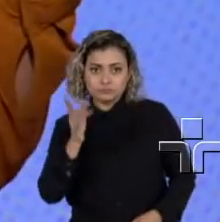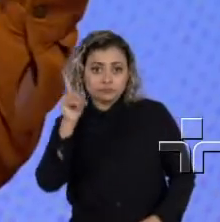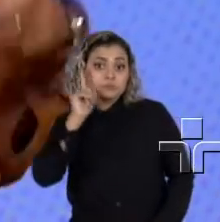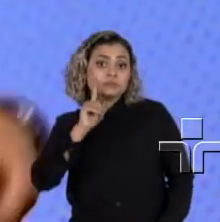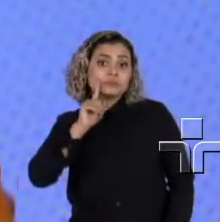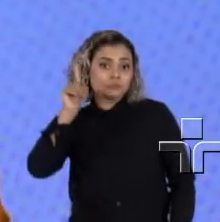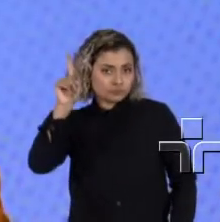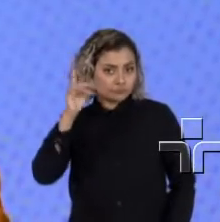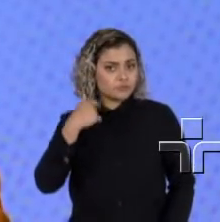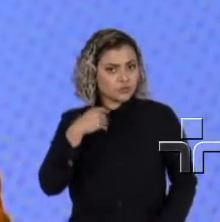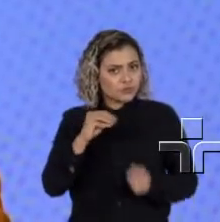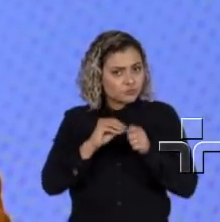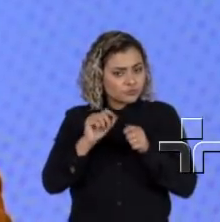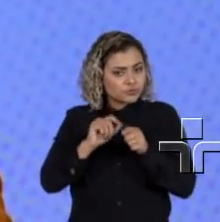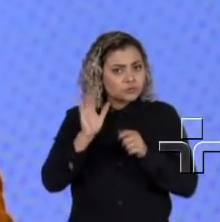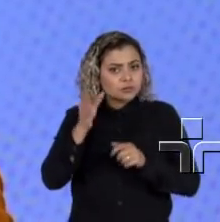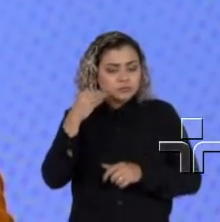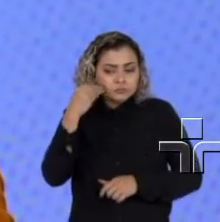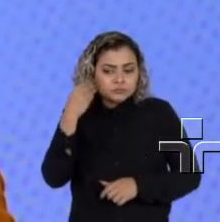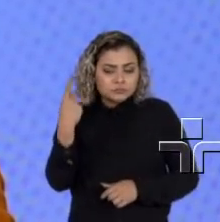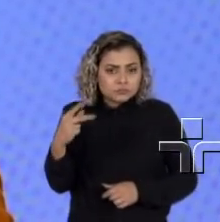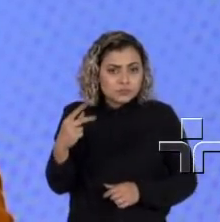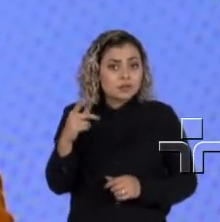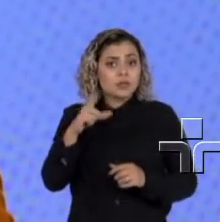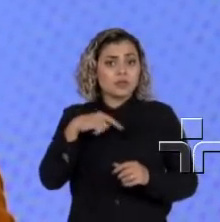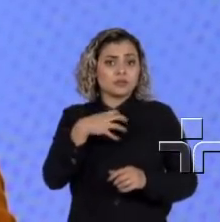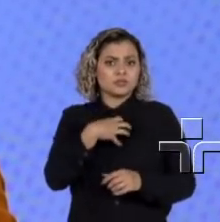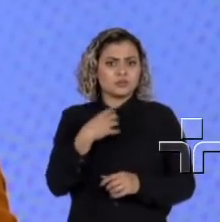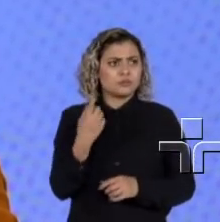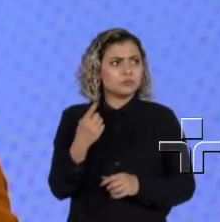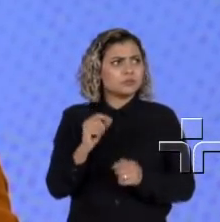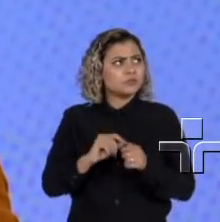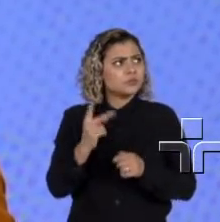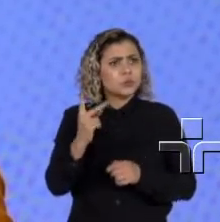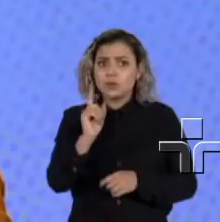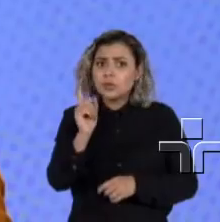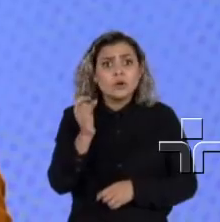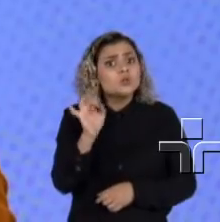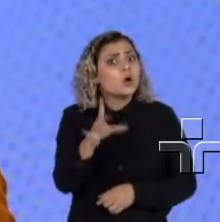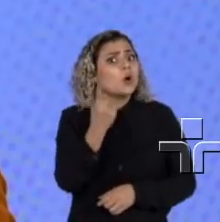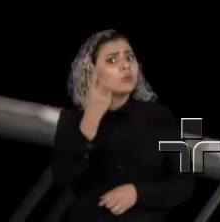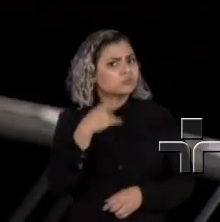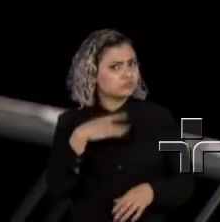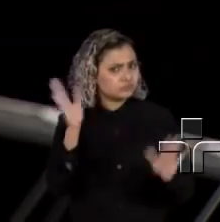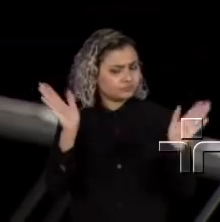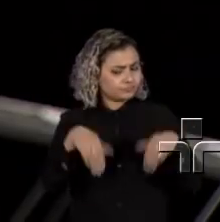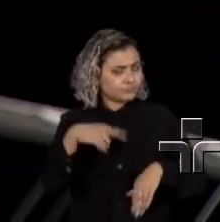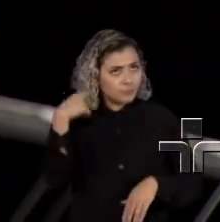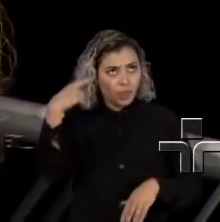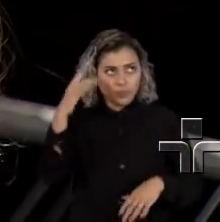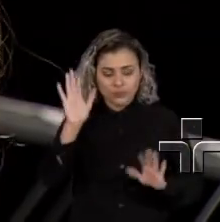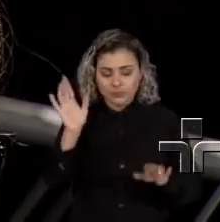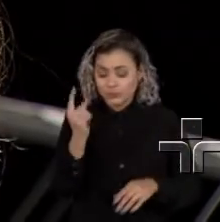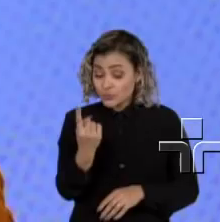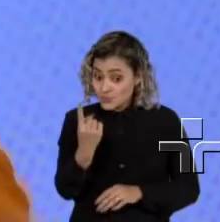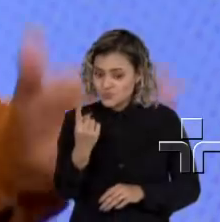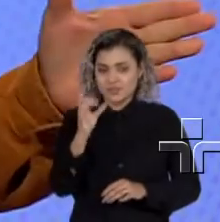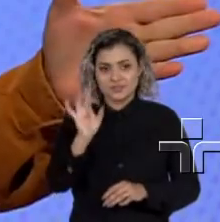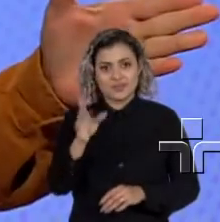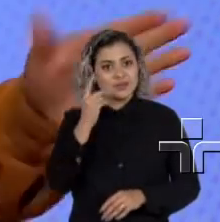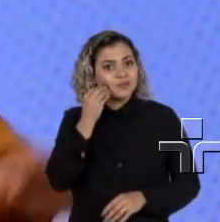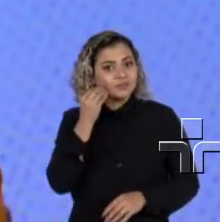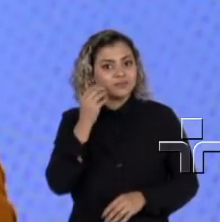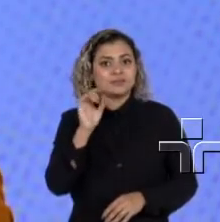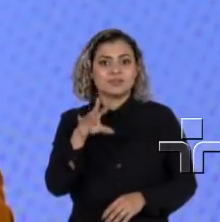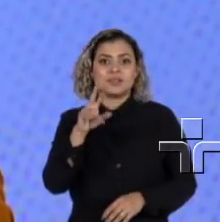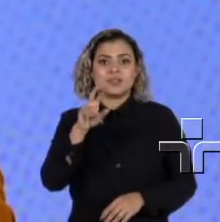americanos, gringos, né? É uma pegada... Na verdade, não fiz dois, fiz um só. Fiz um só, louco. Fiz um só, que é o...